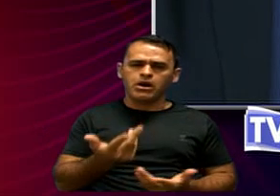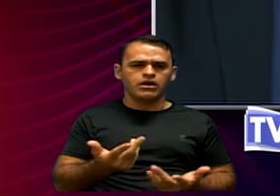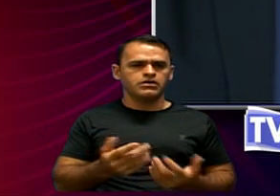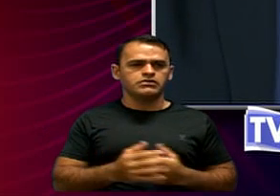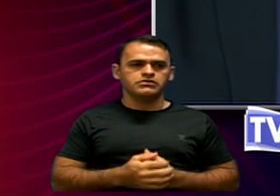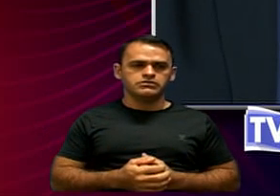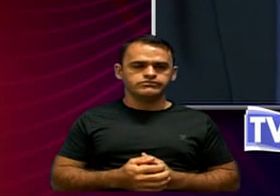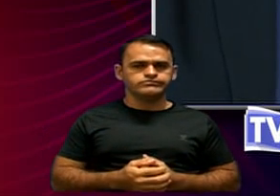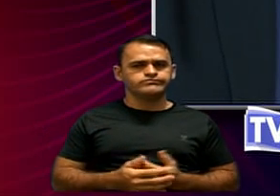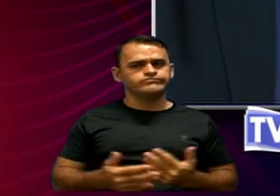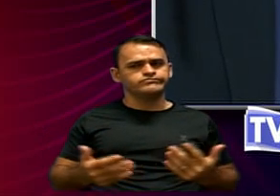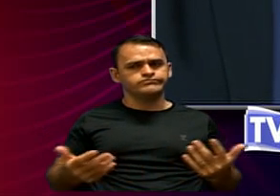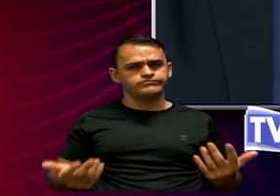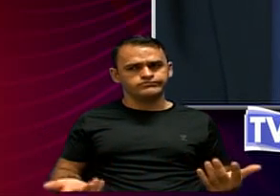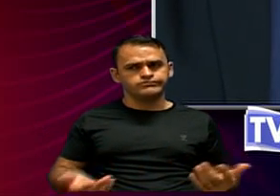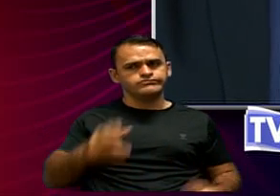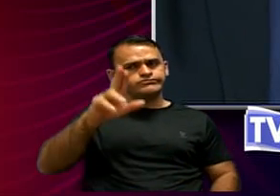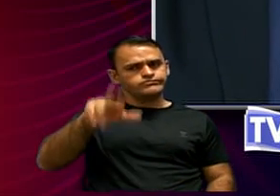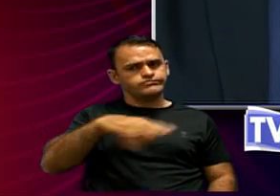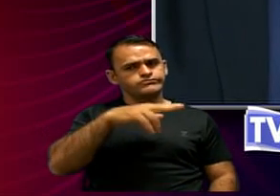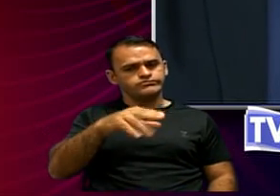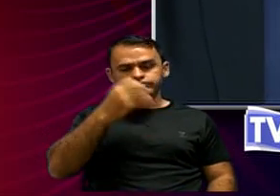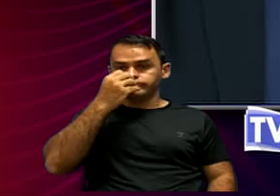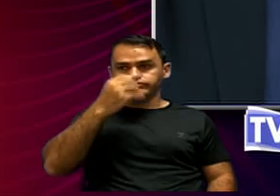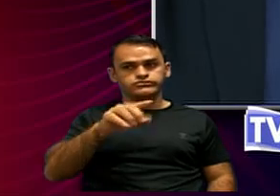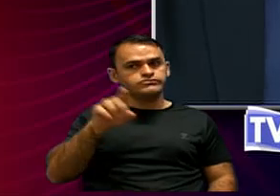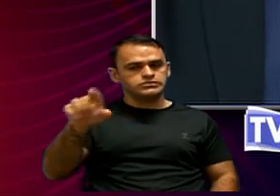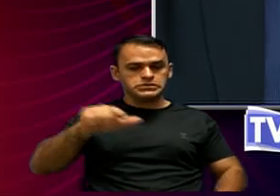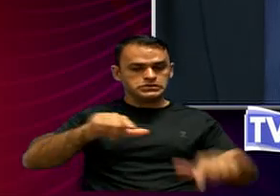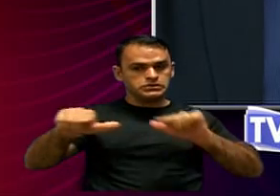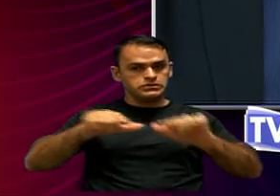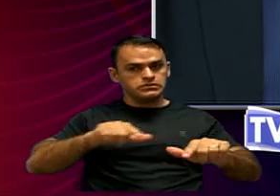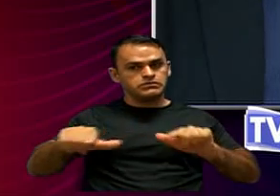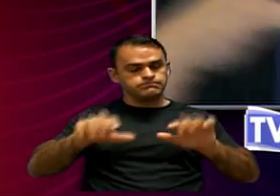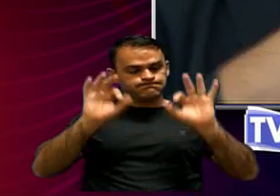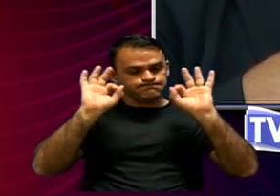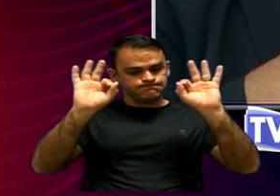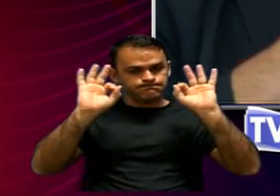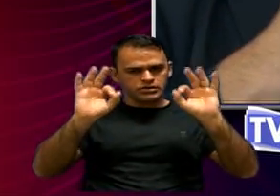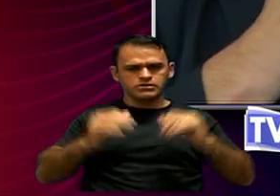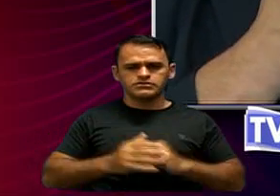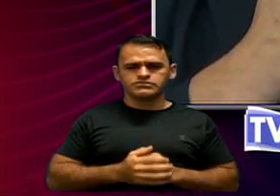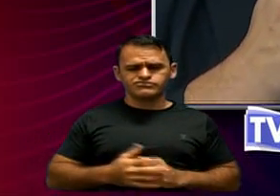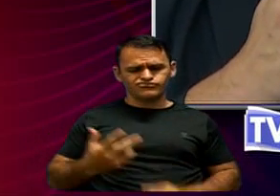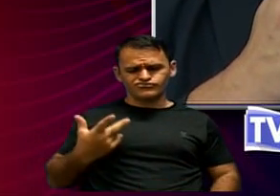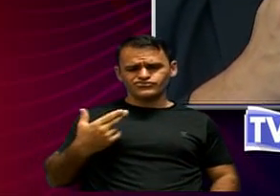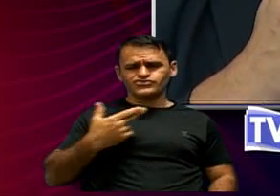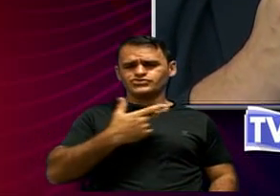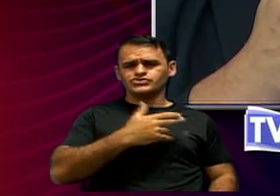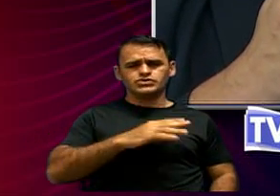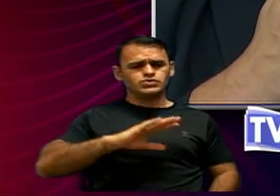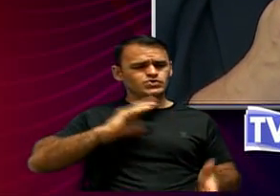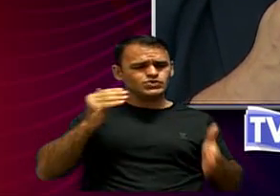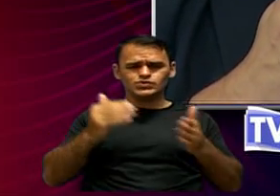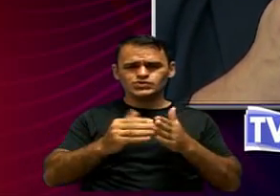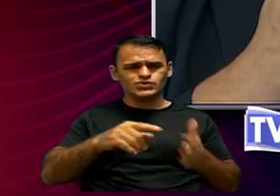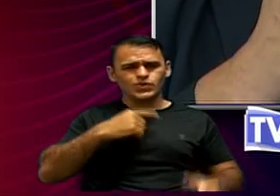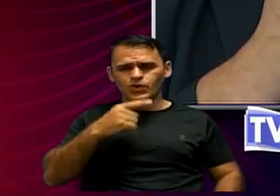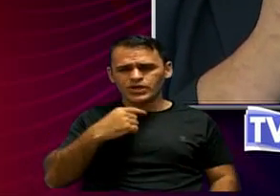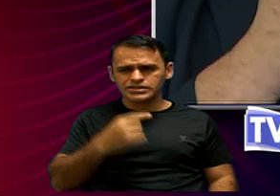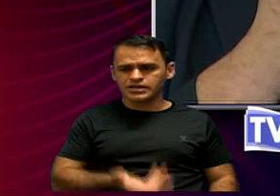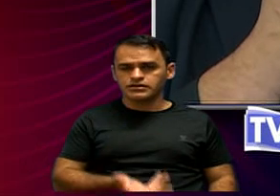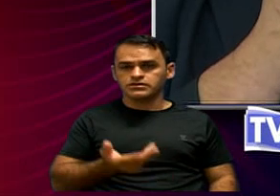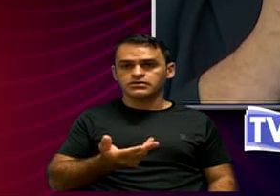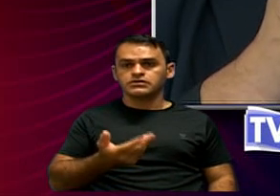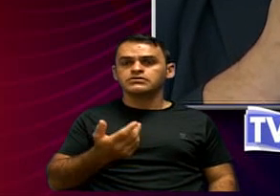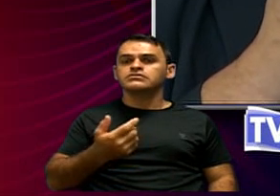Deus que o padre está fazendo um trabalho espetacular lá. Não é verdade? Mas não faz todas as cirurgias lá. Outra vereador, coisa, por isso o Tiago teve aqui.